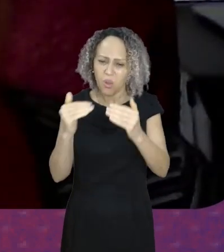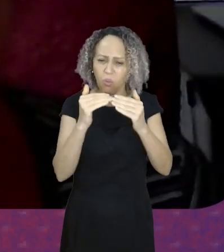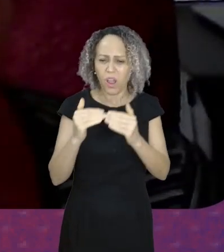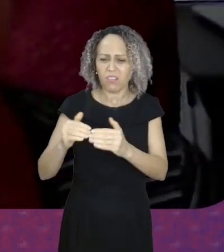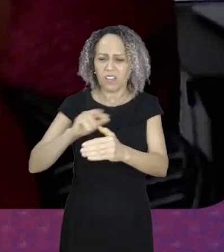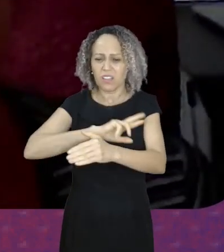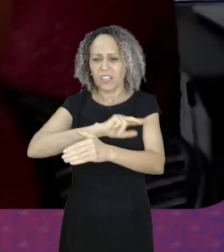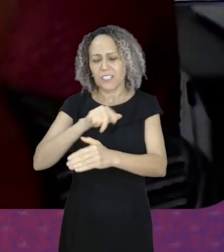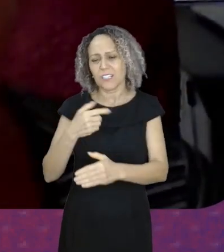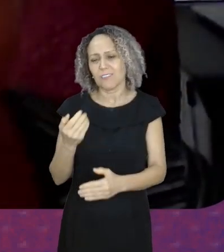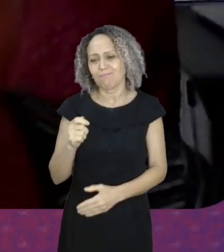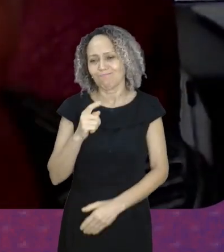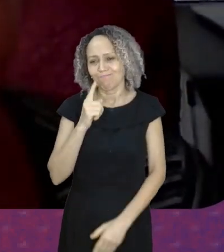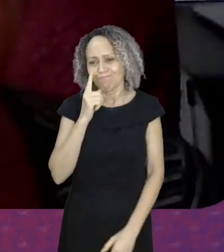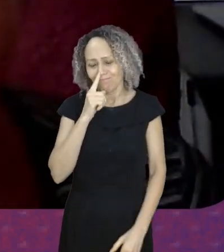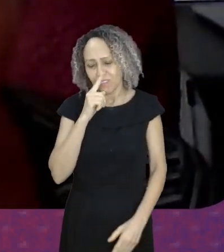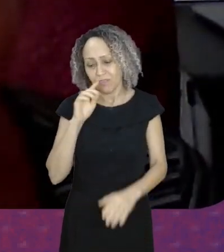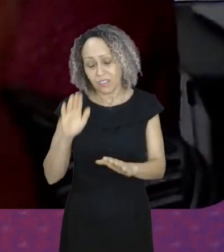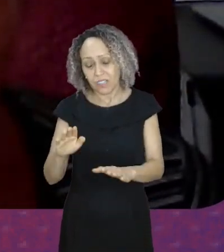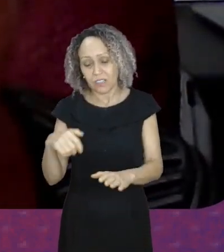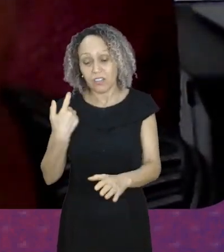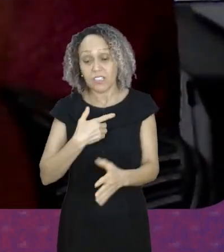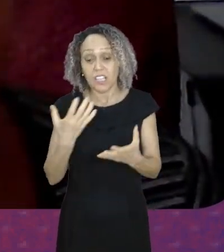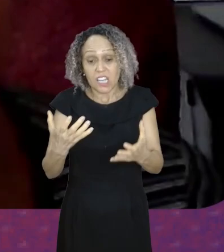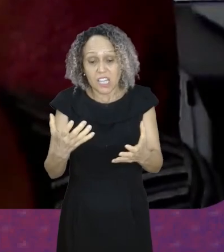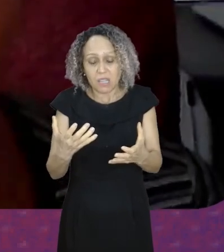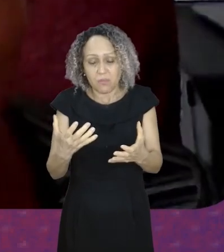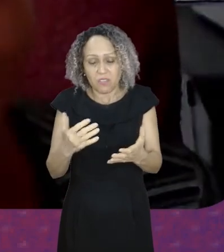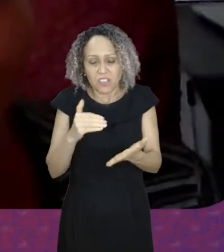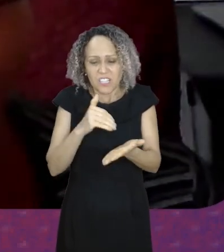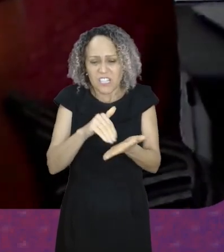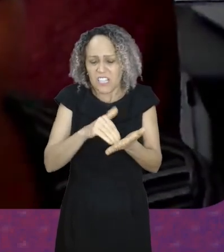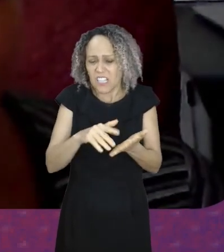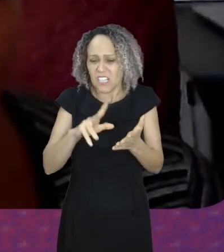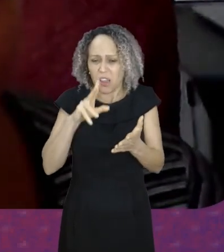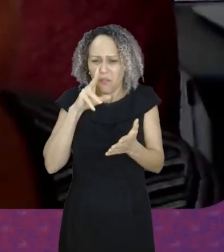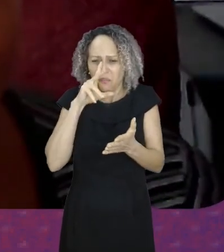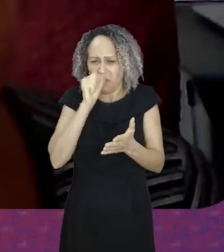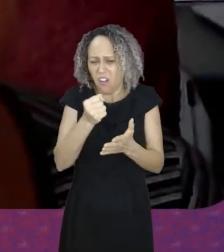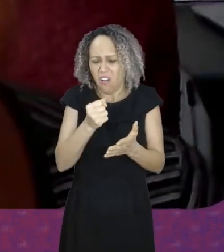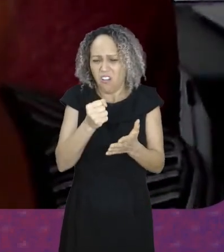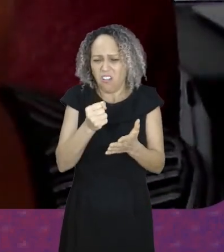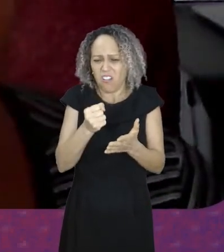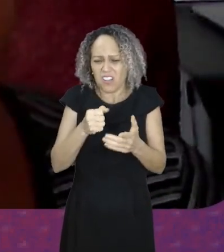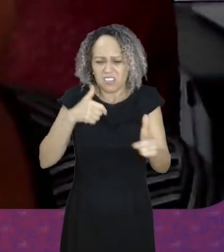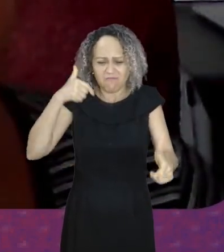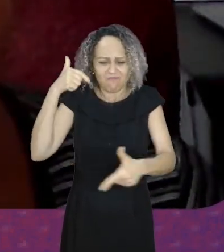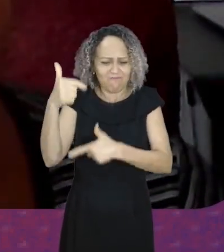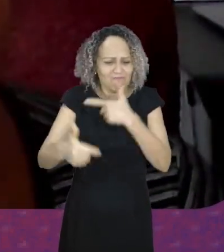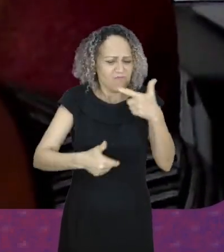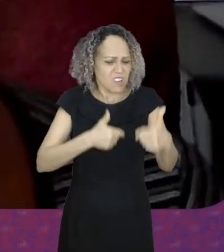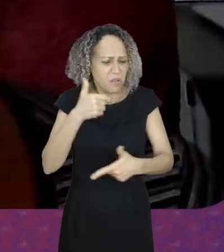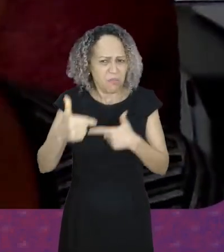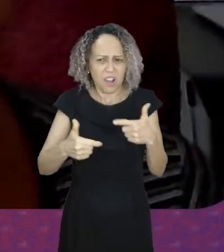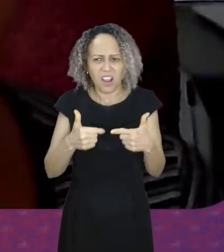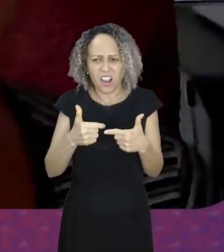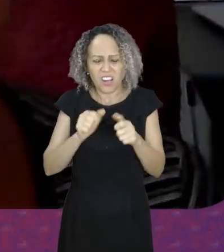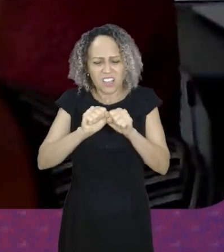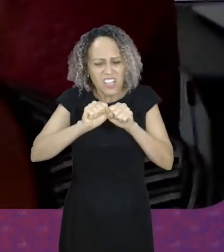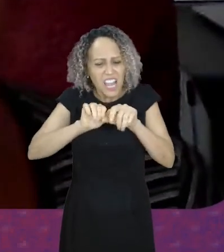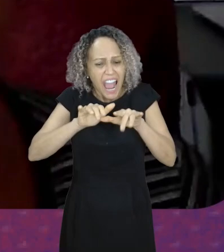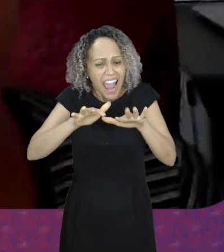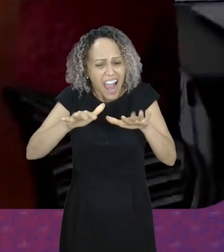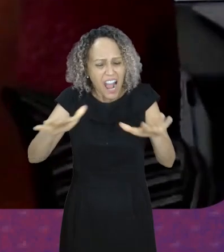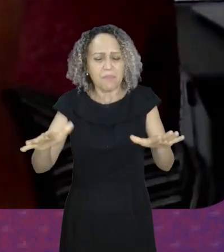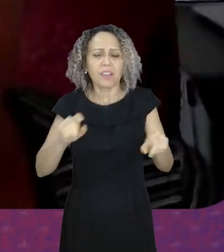forte, seja ampla, seja potente do ponto de vista orçamentário, para